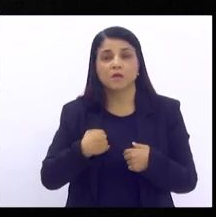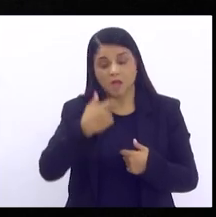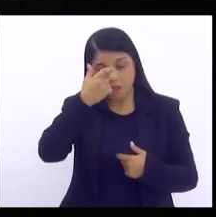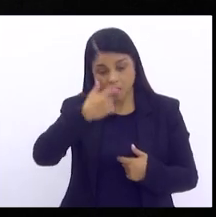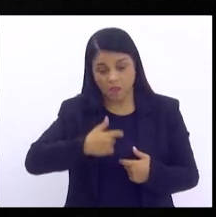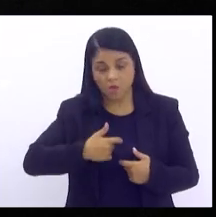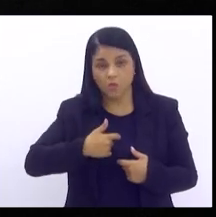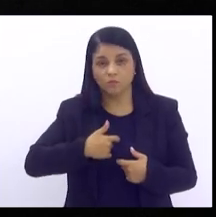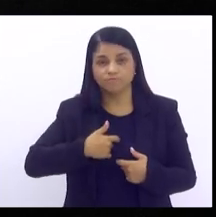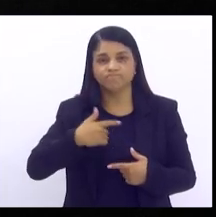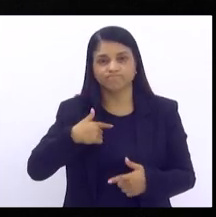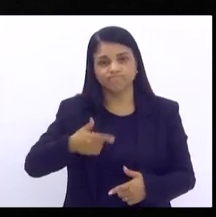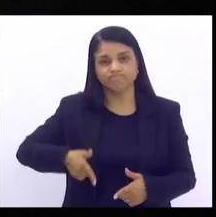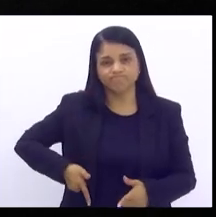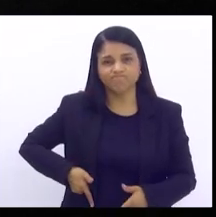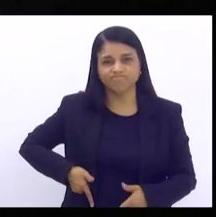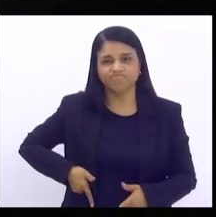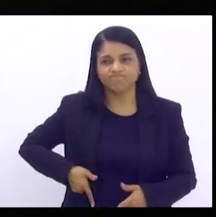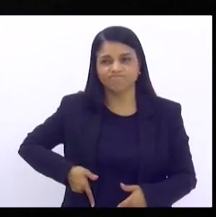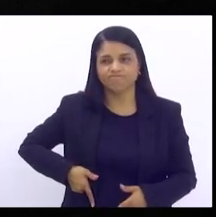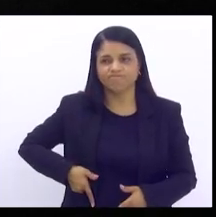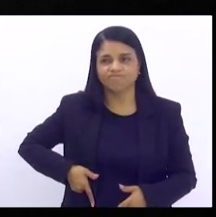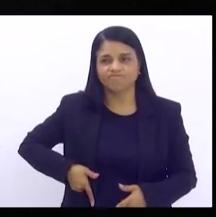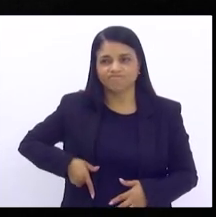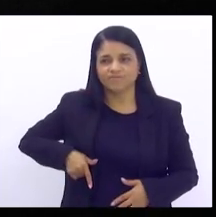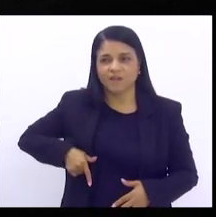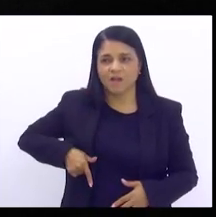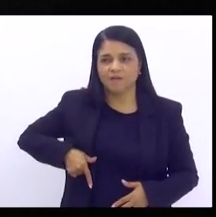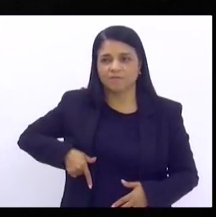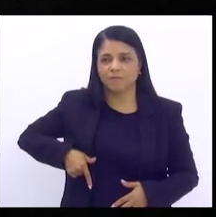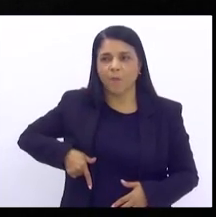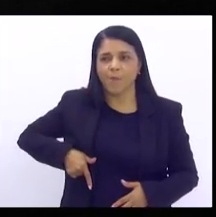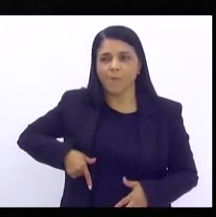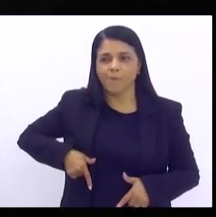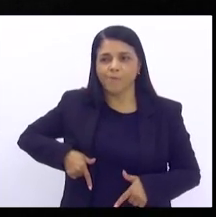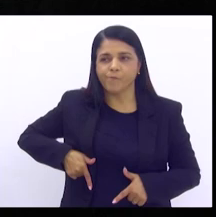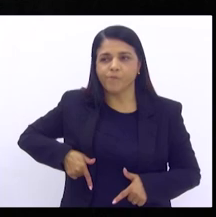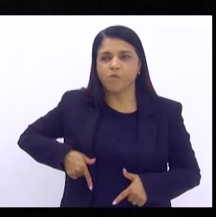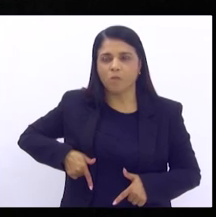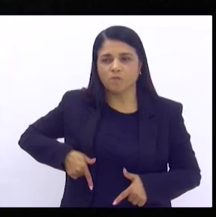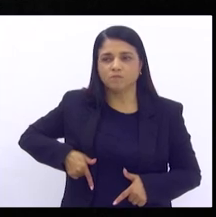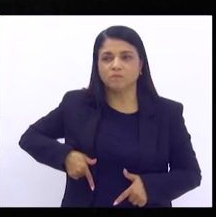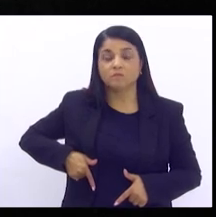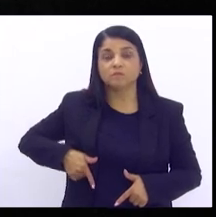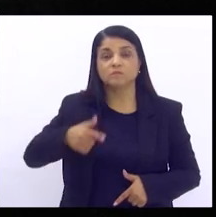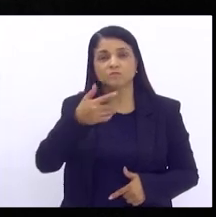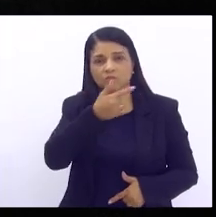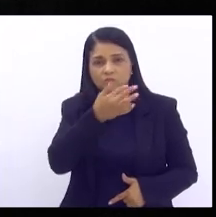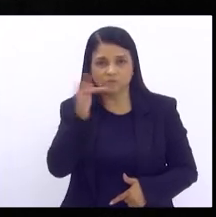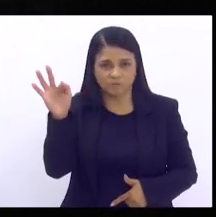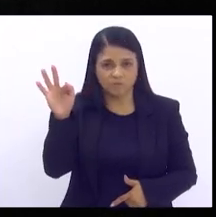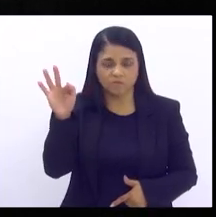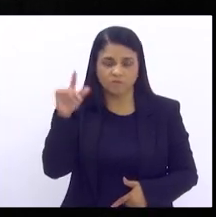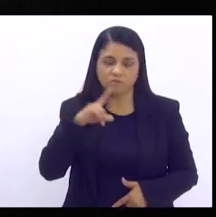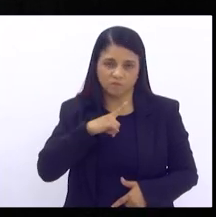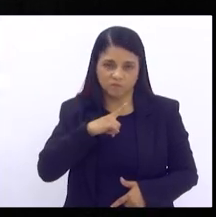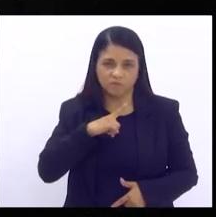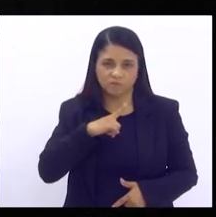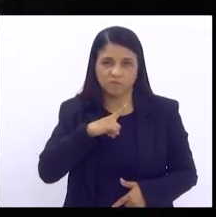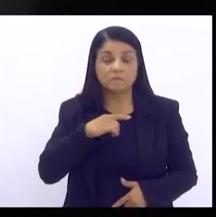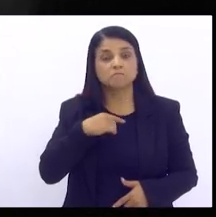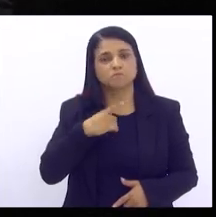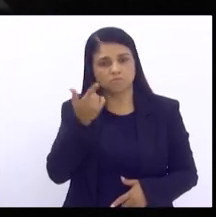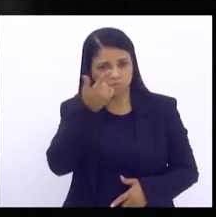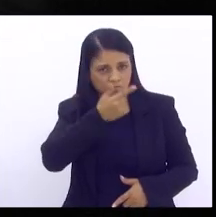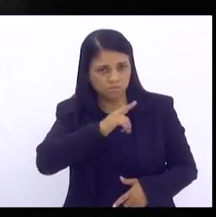sou armamentista. Eu tenho meu porte de arma federal. Eu sei manusear